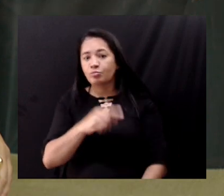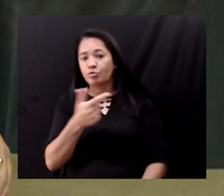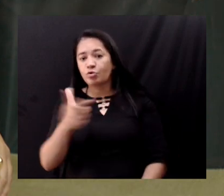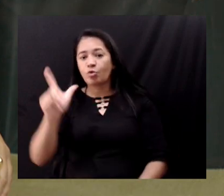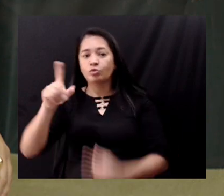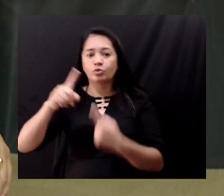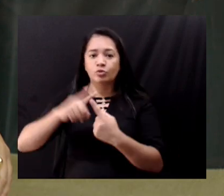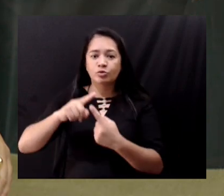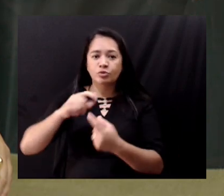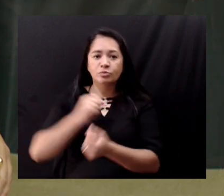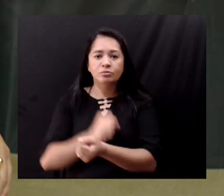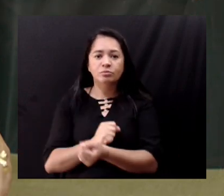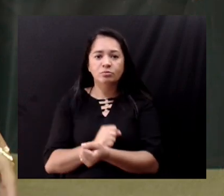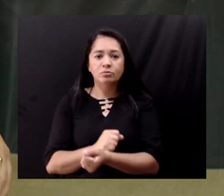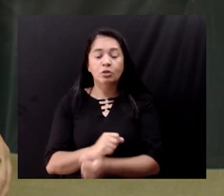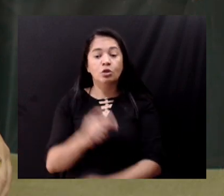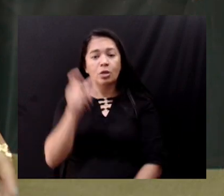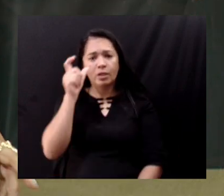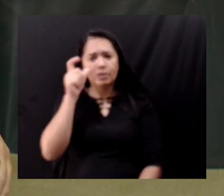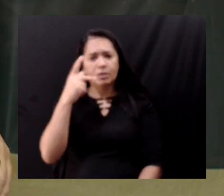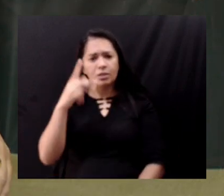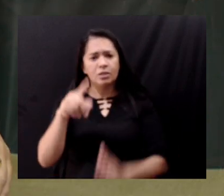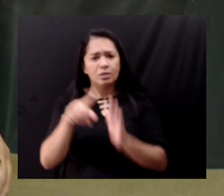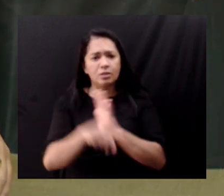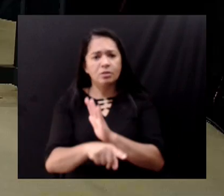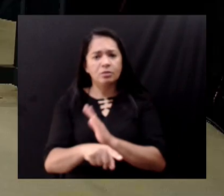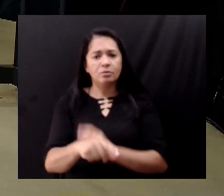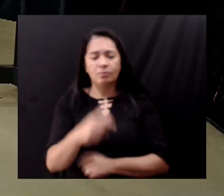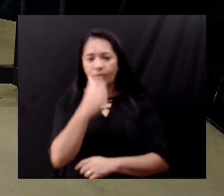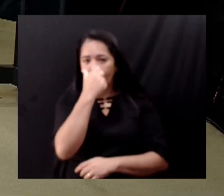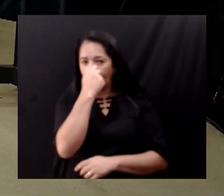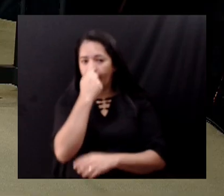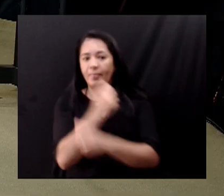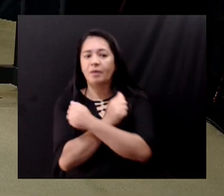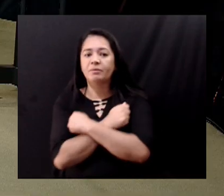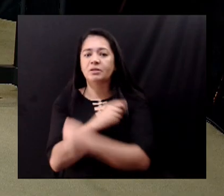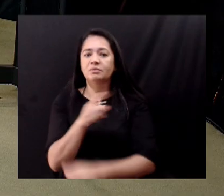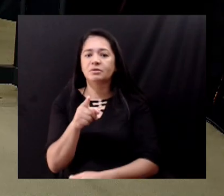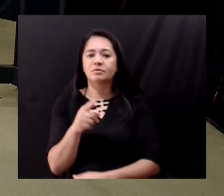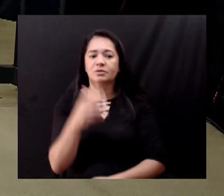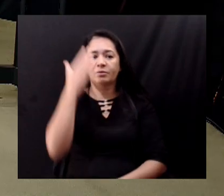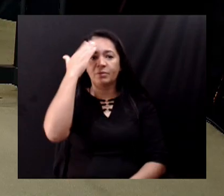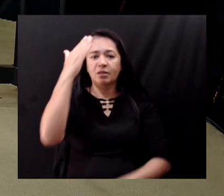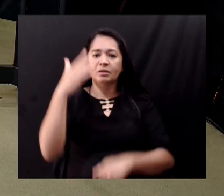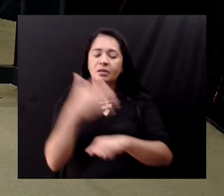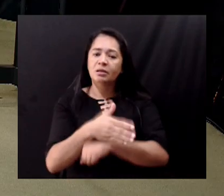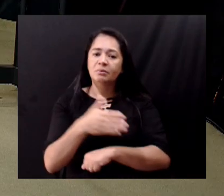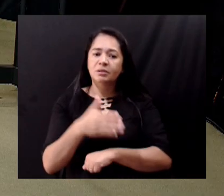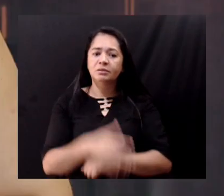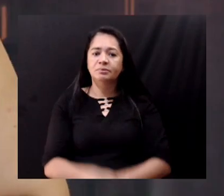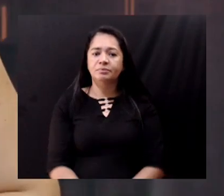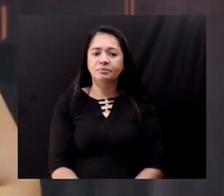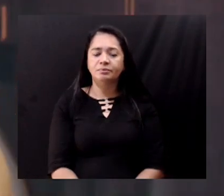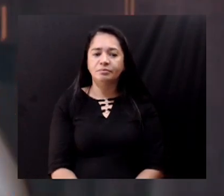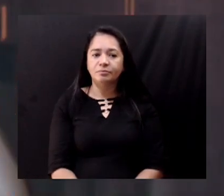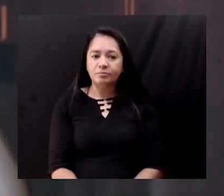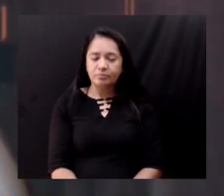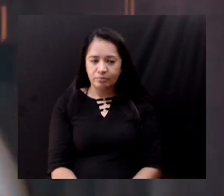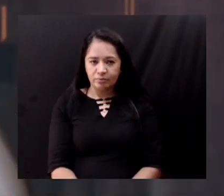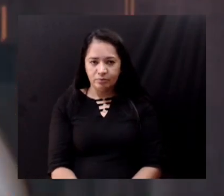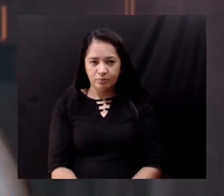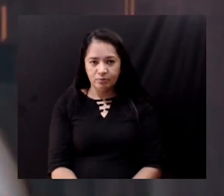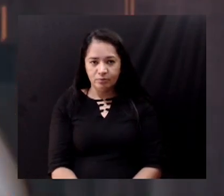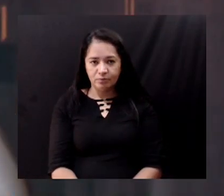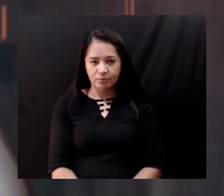muito interessante a sua pergunta, viu, Cristiano? Abraço para você, obrigada pela participação. Por favor, Bruna. Bom, quando a